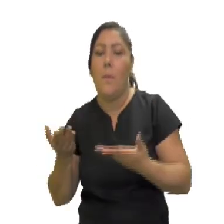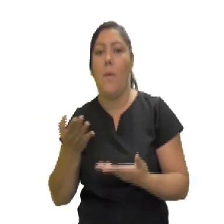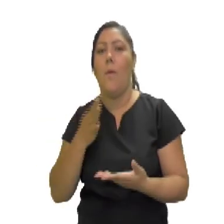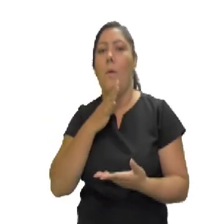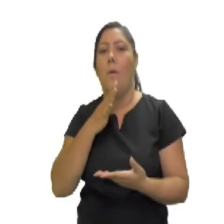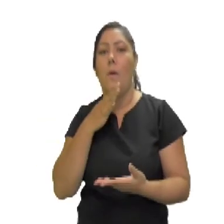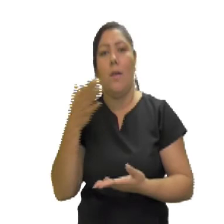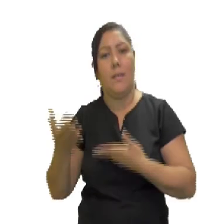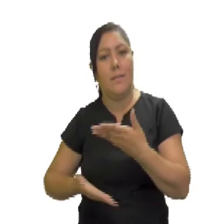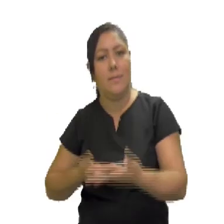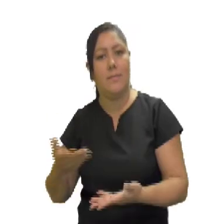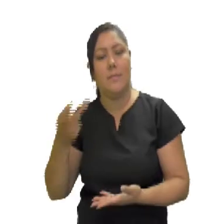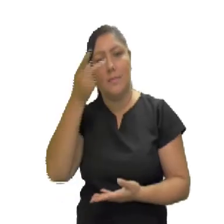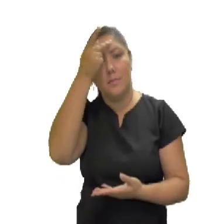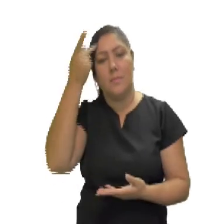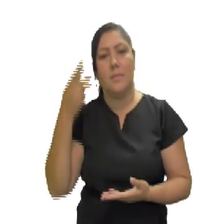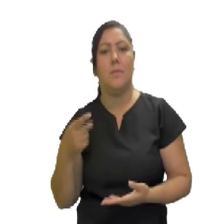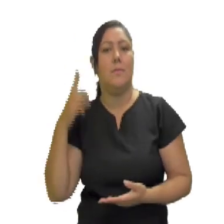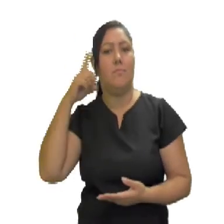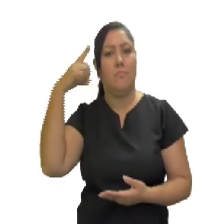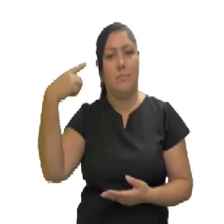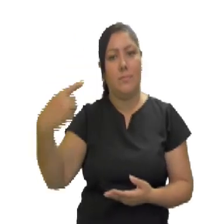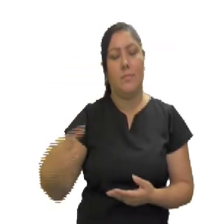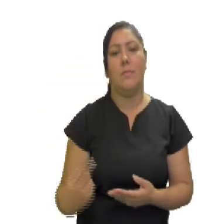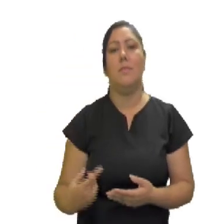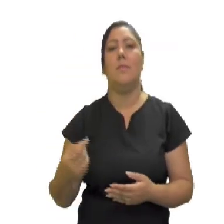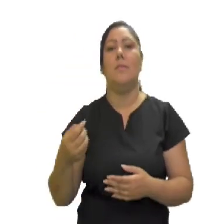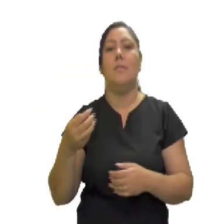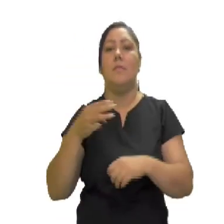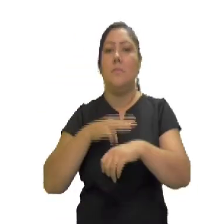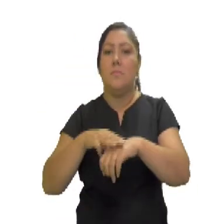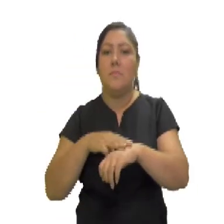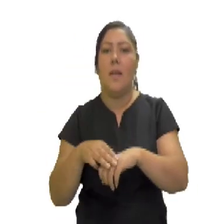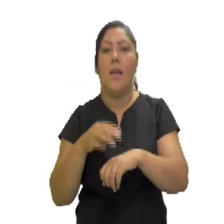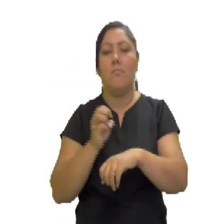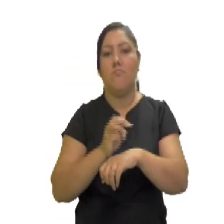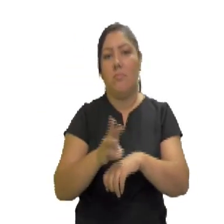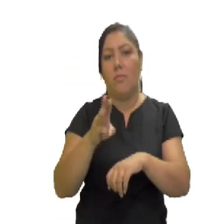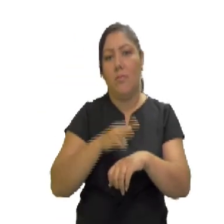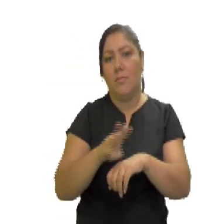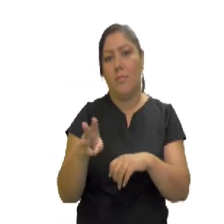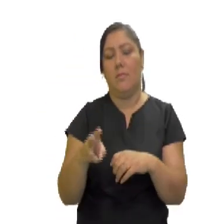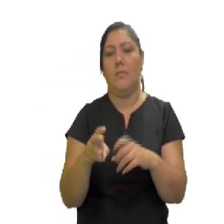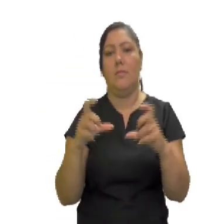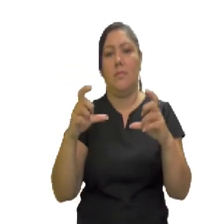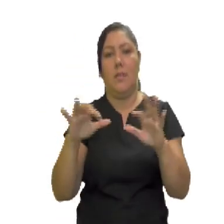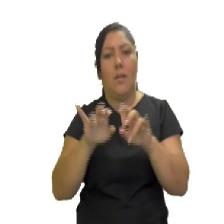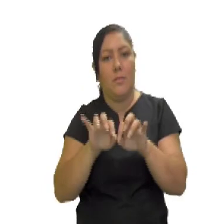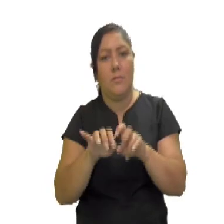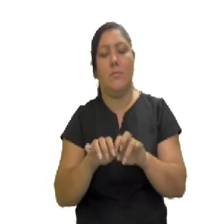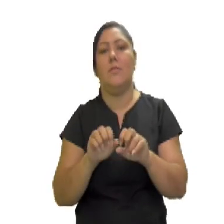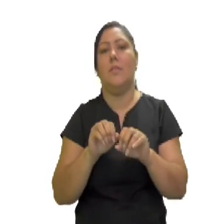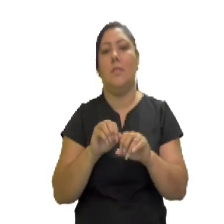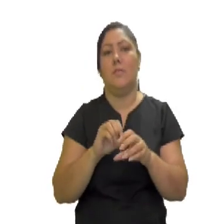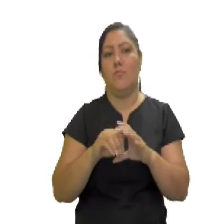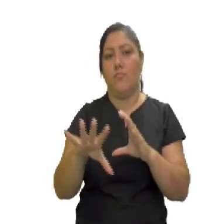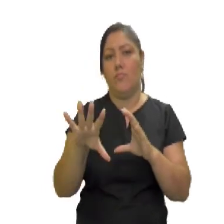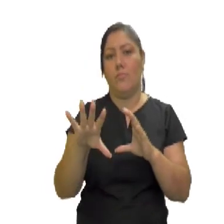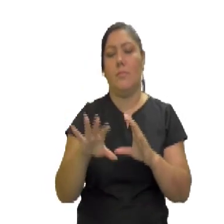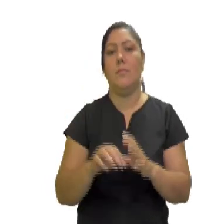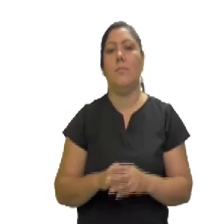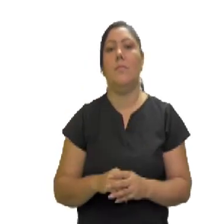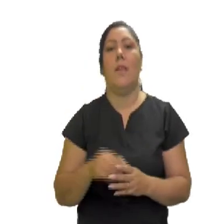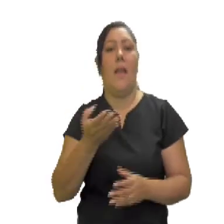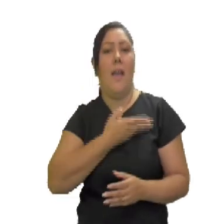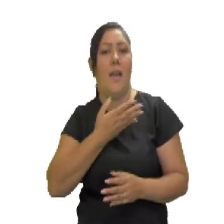Em conversas cotidianas, em mensagens de celular, chats e também entre amigos e familiares. É uma linguagem